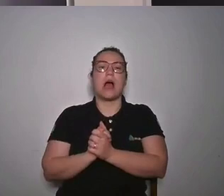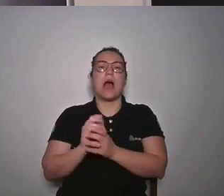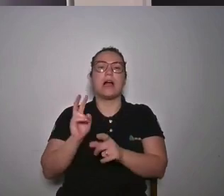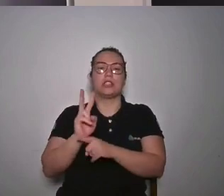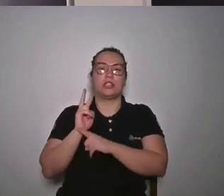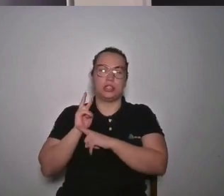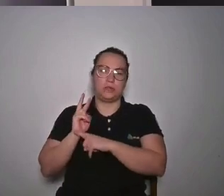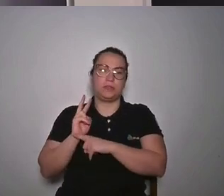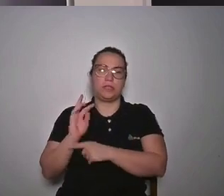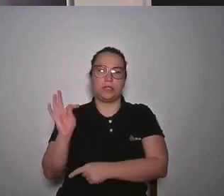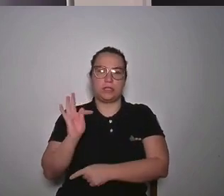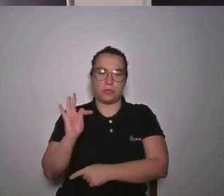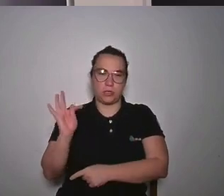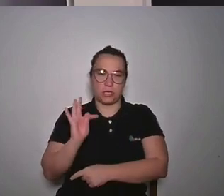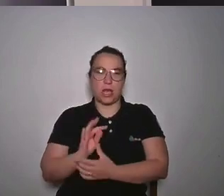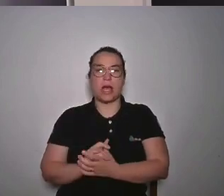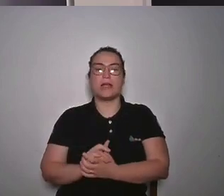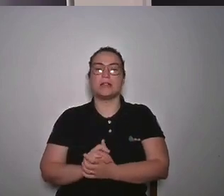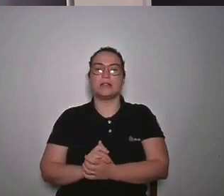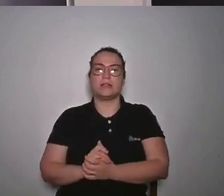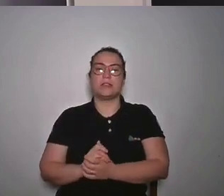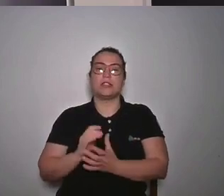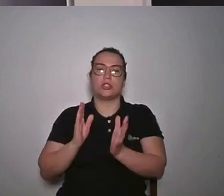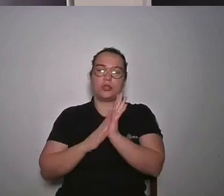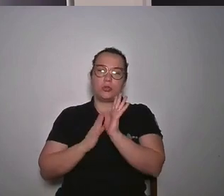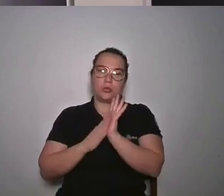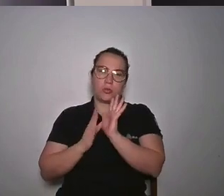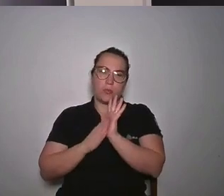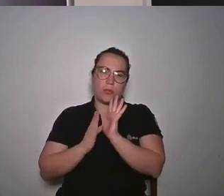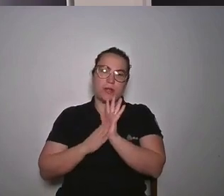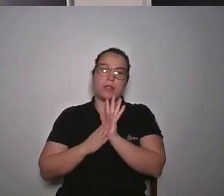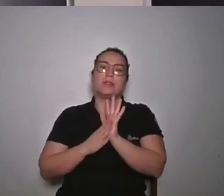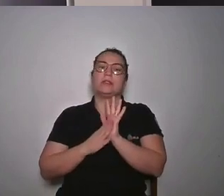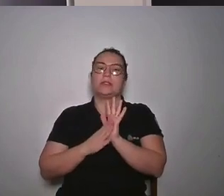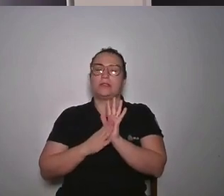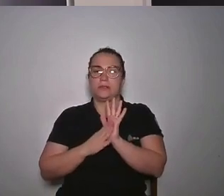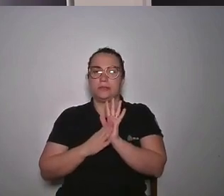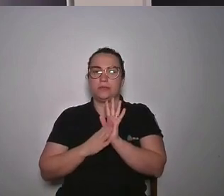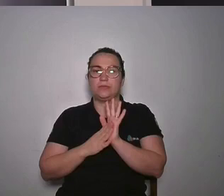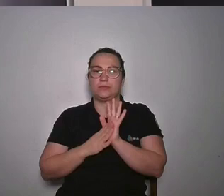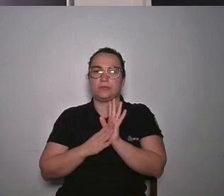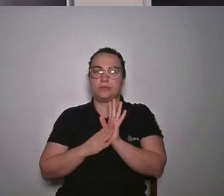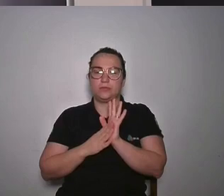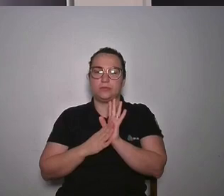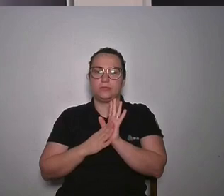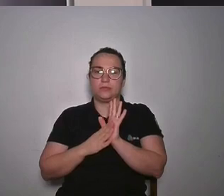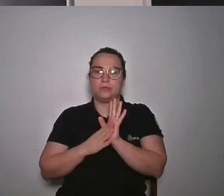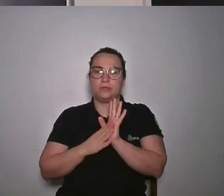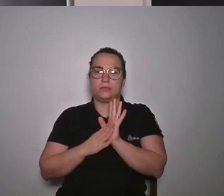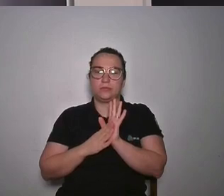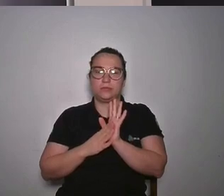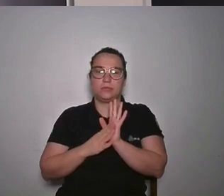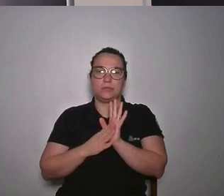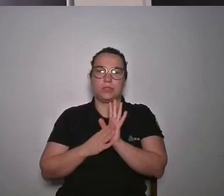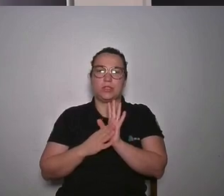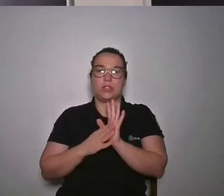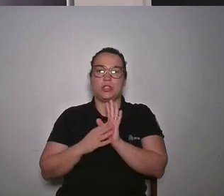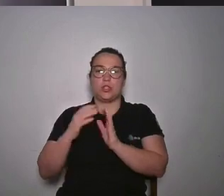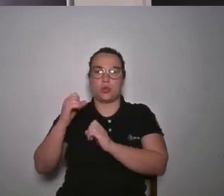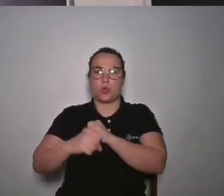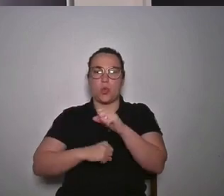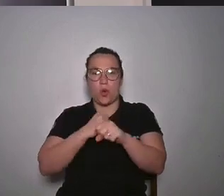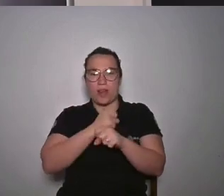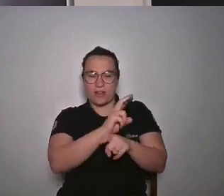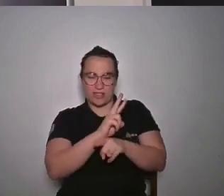que são as cobranças de dívida através de... que ficou de um ano para o outro, né? São